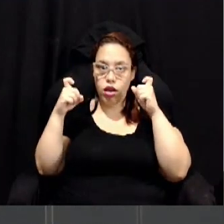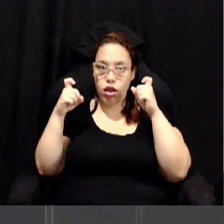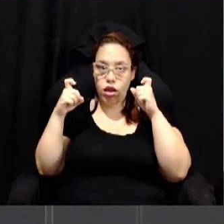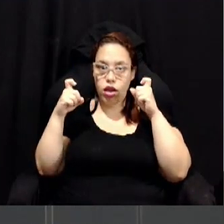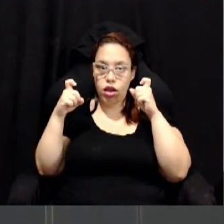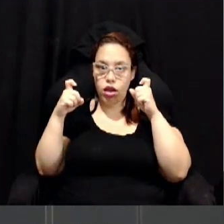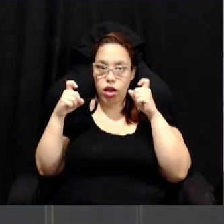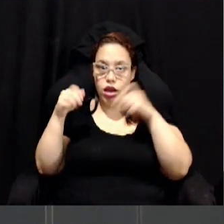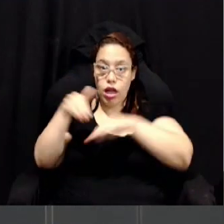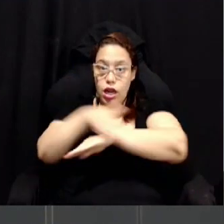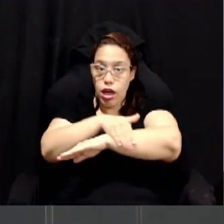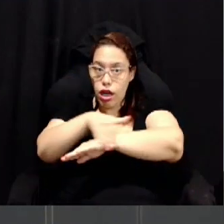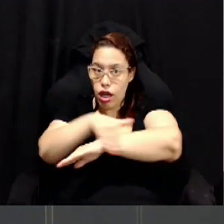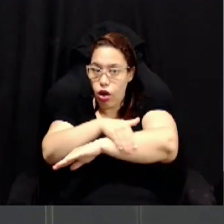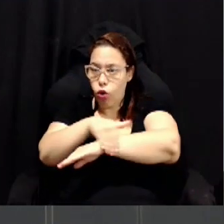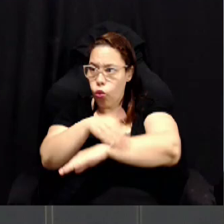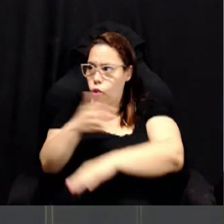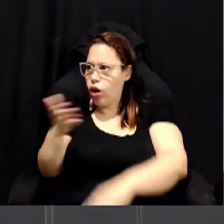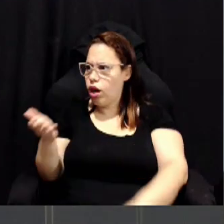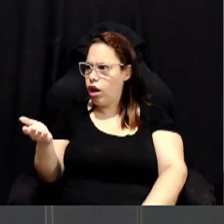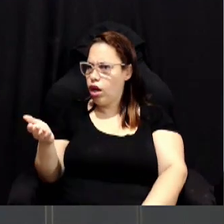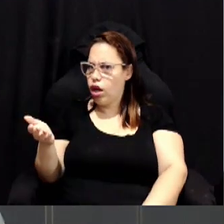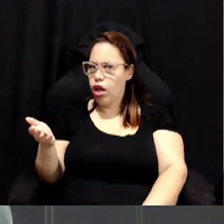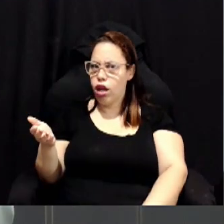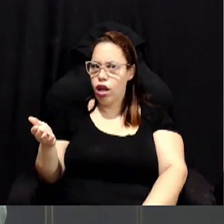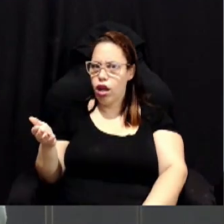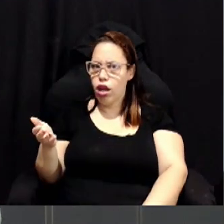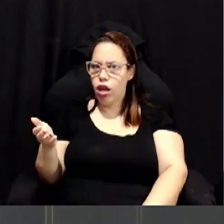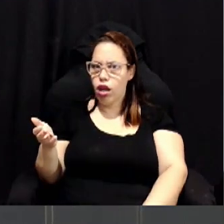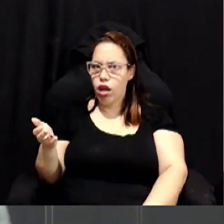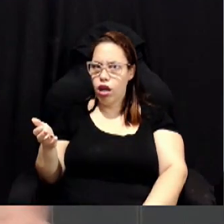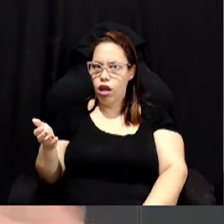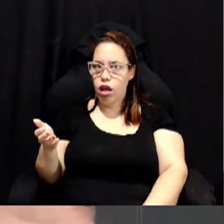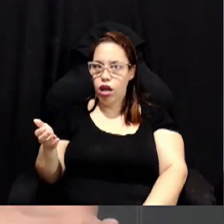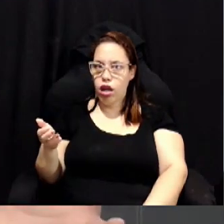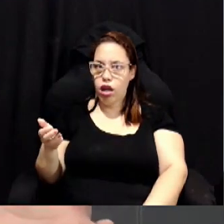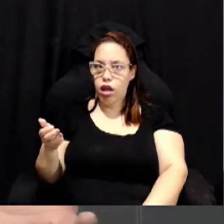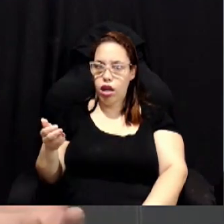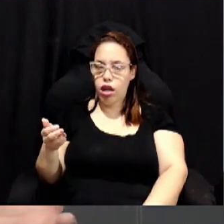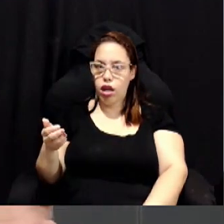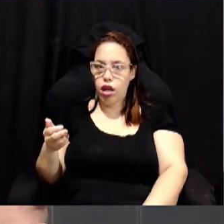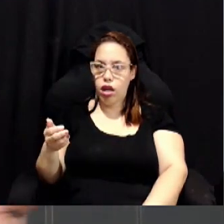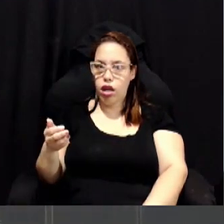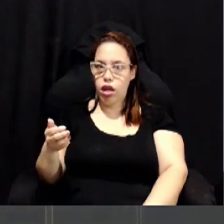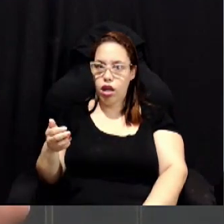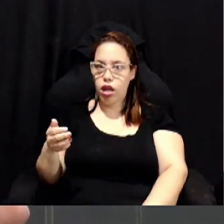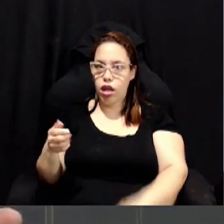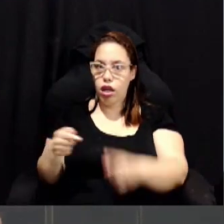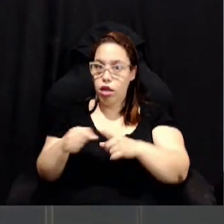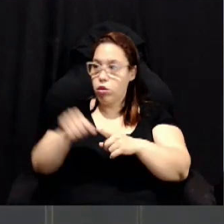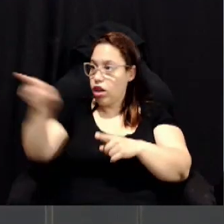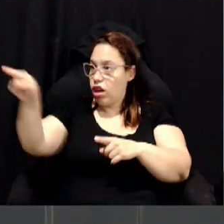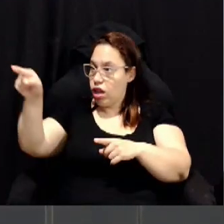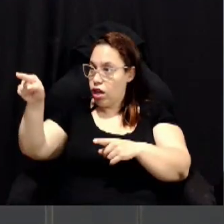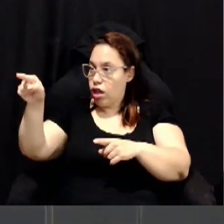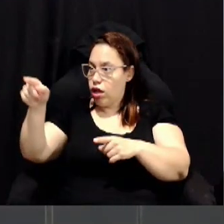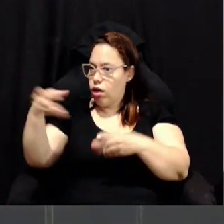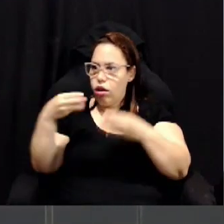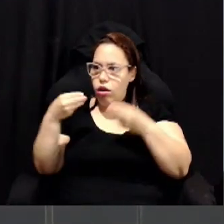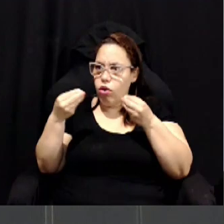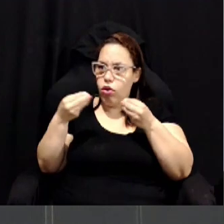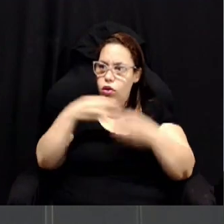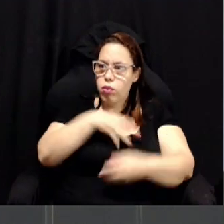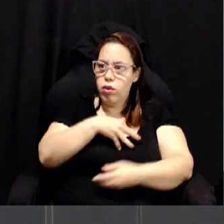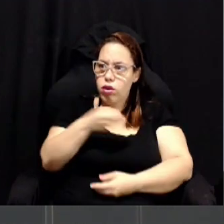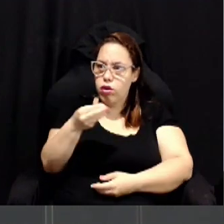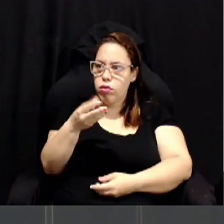rua? Ela estava dizendo isso. Vocês esperam na calçada? Porque onde eles iam com a minha filha?